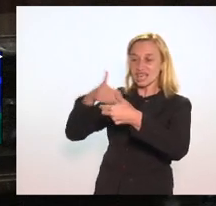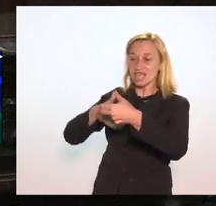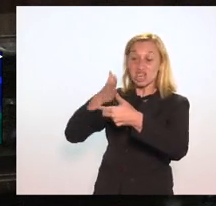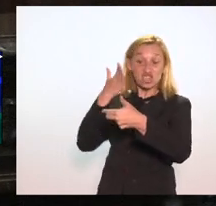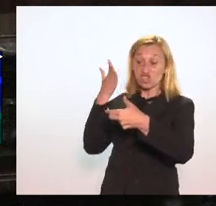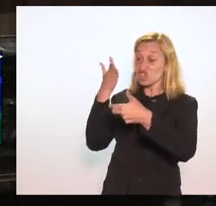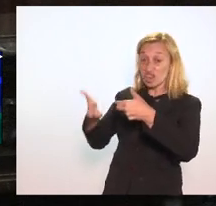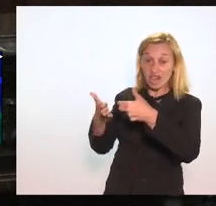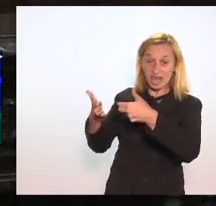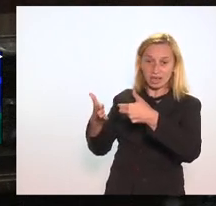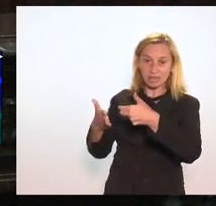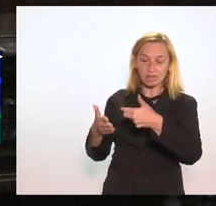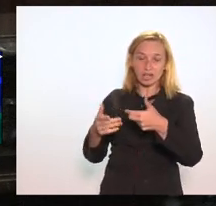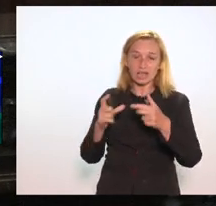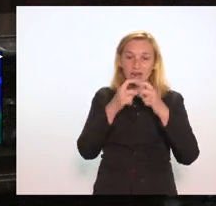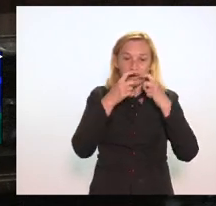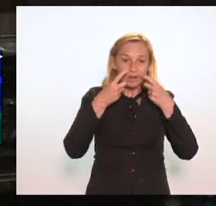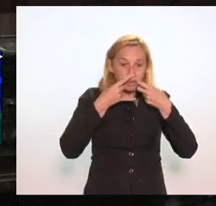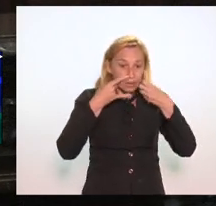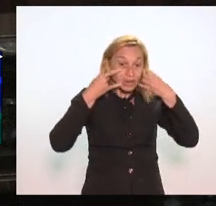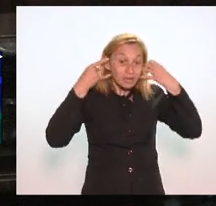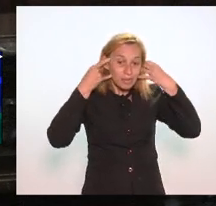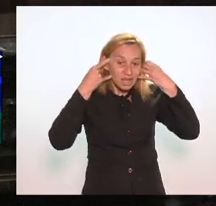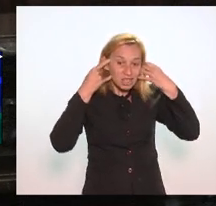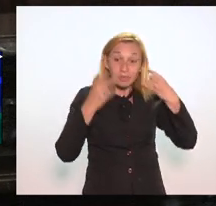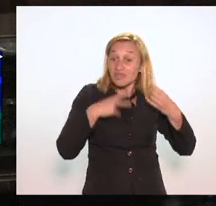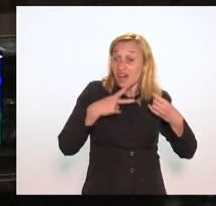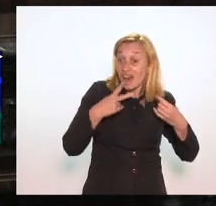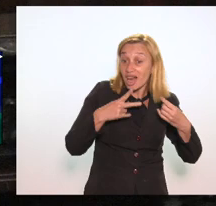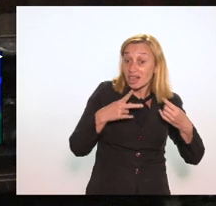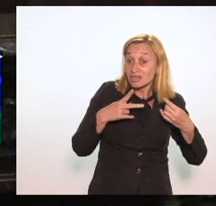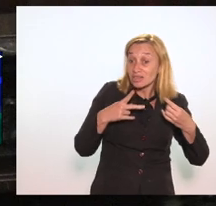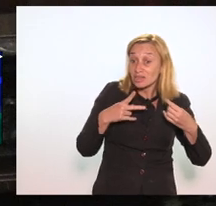do ele bota a máscara para falar com o celular dele